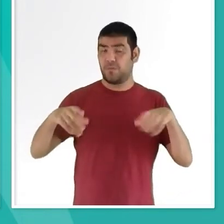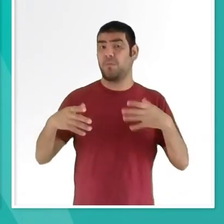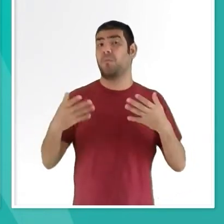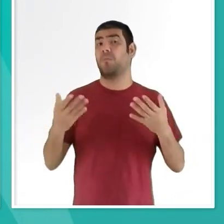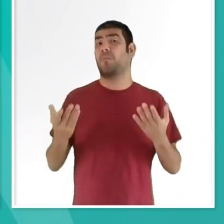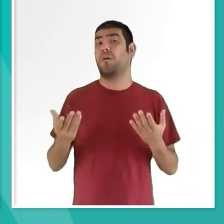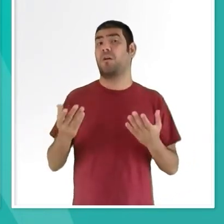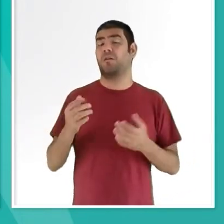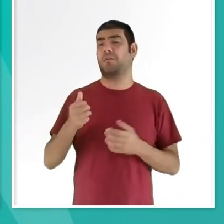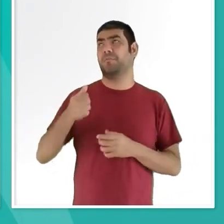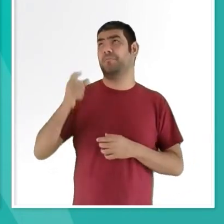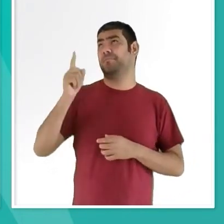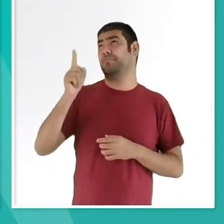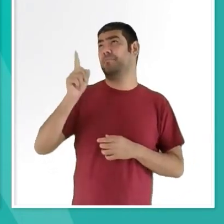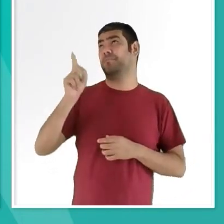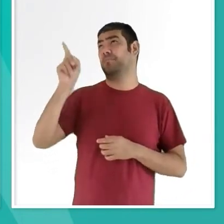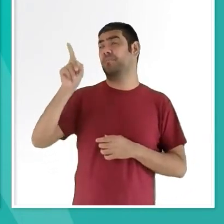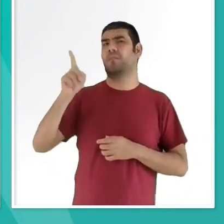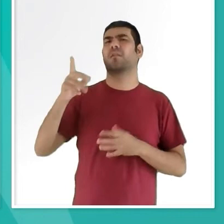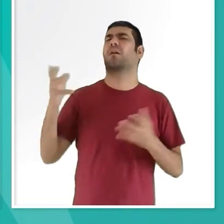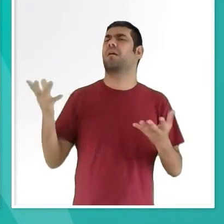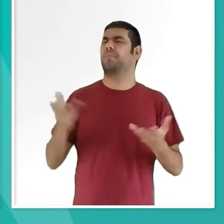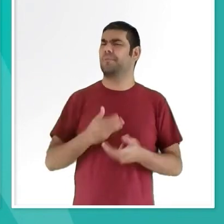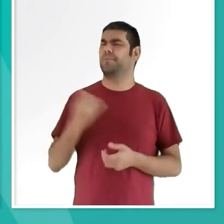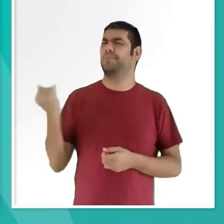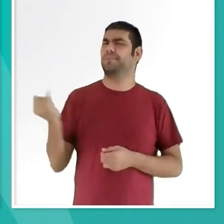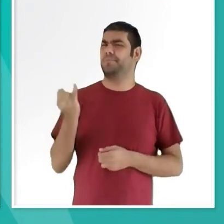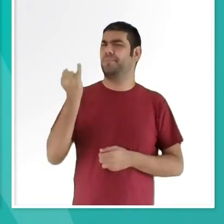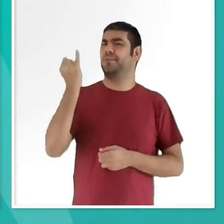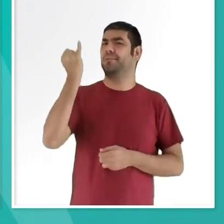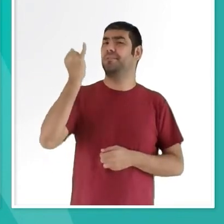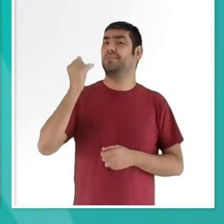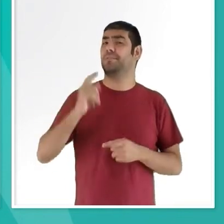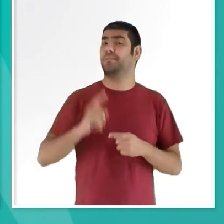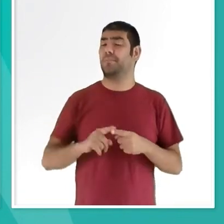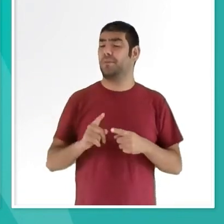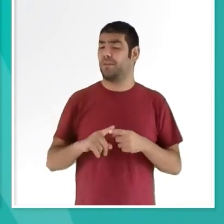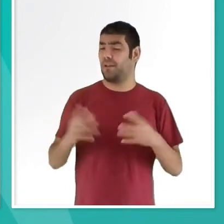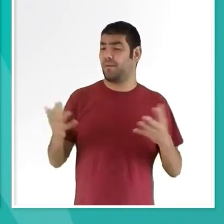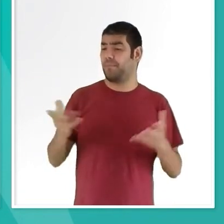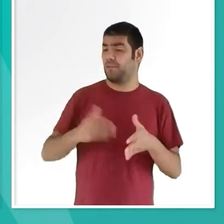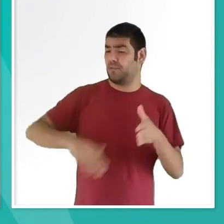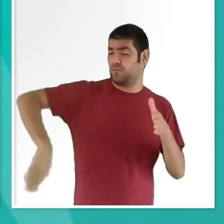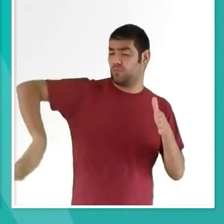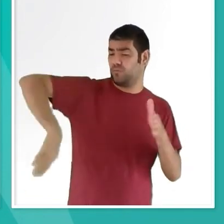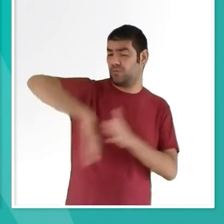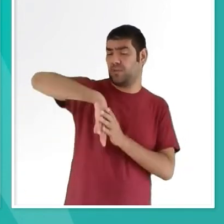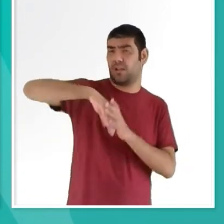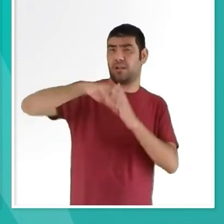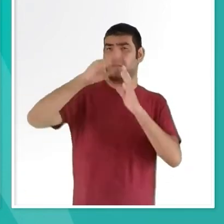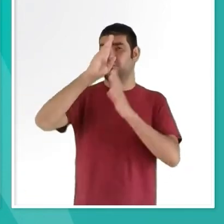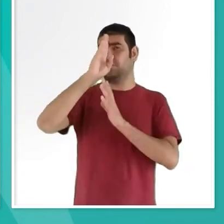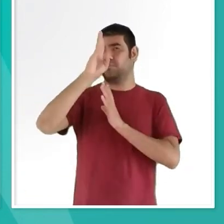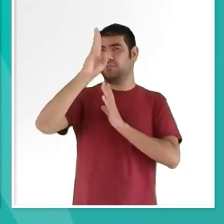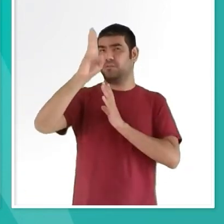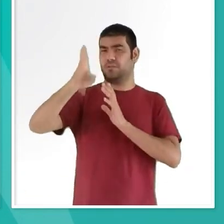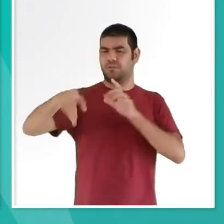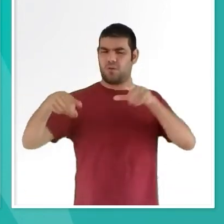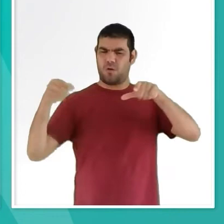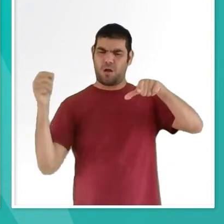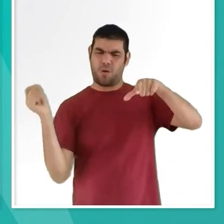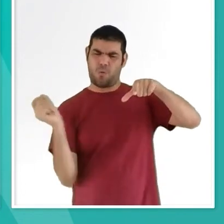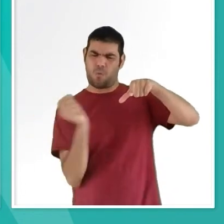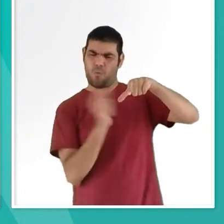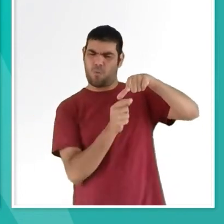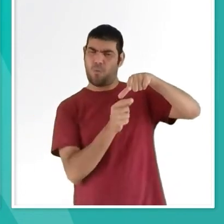mais importante do futebol, porque é aquela habilidade de chutar a bola em direção ao gol. Então, quando você chuta a bola